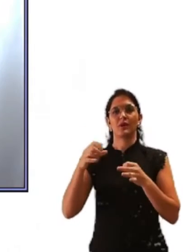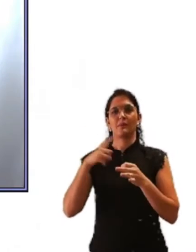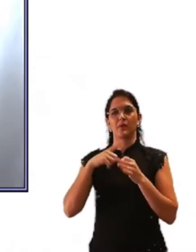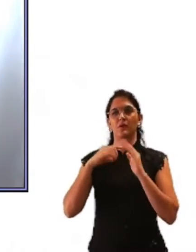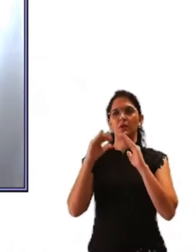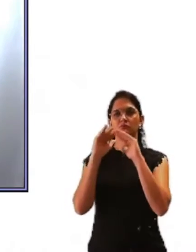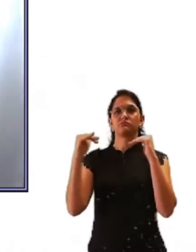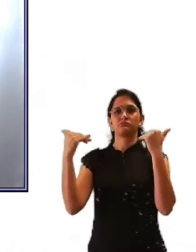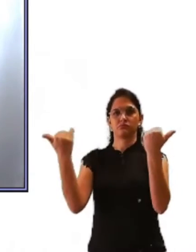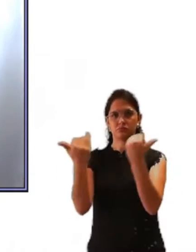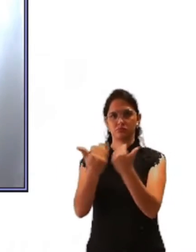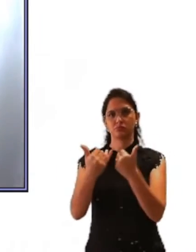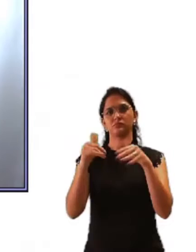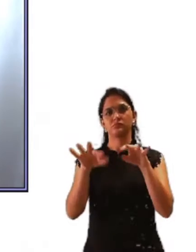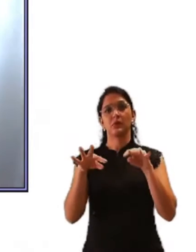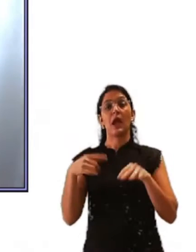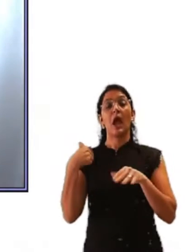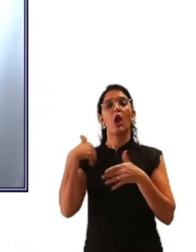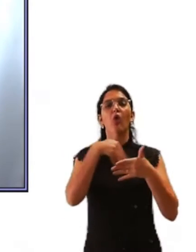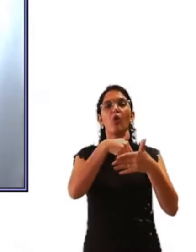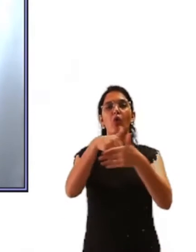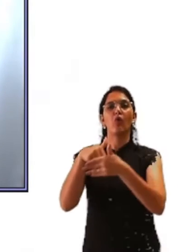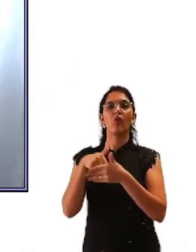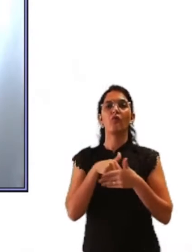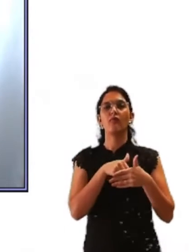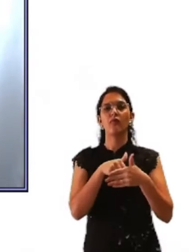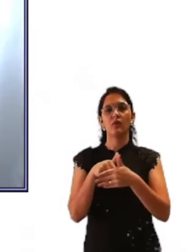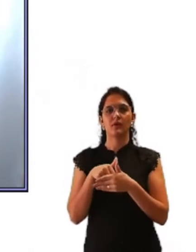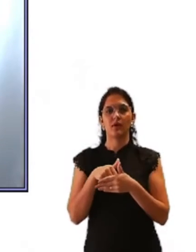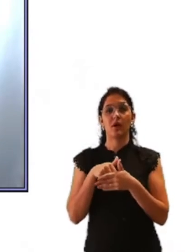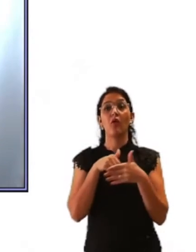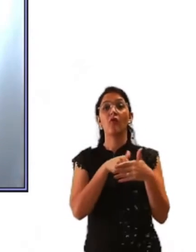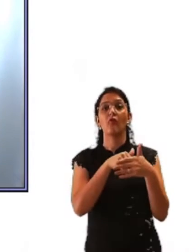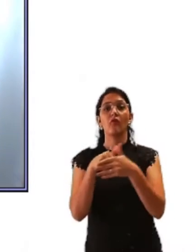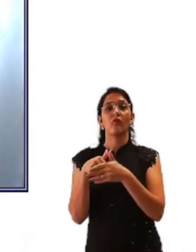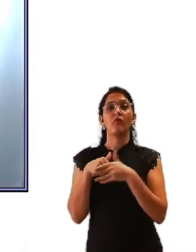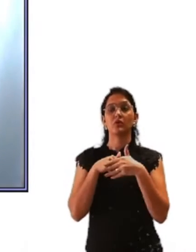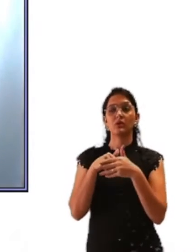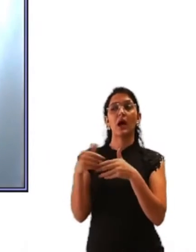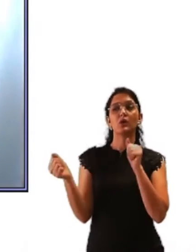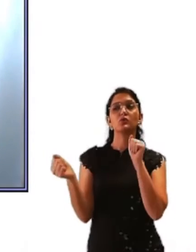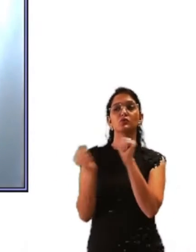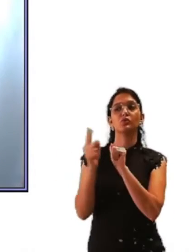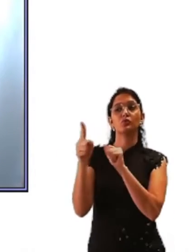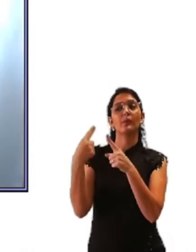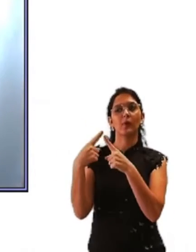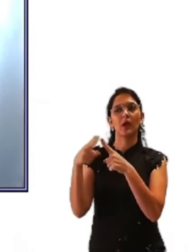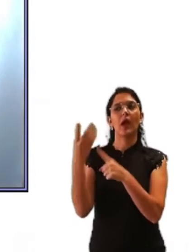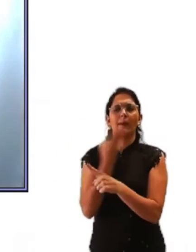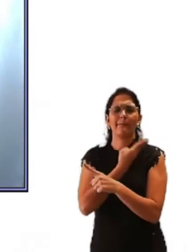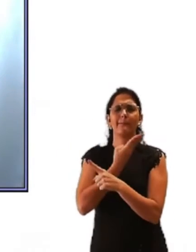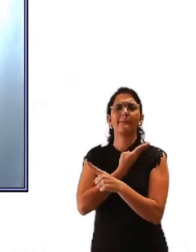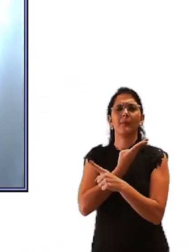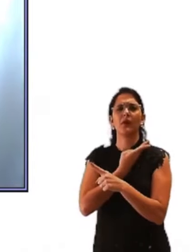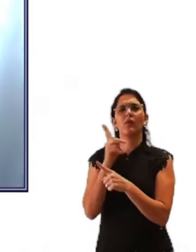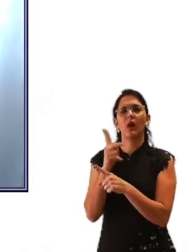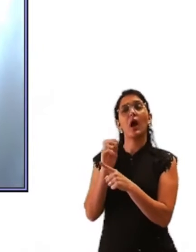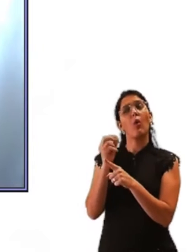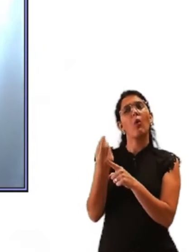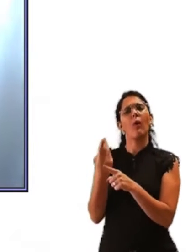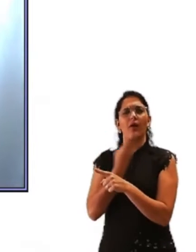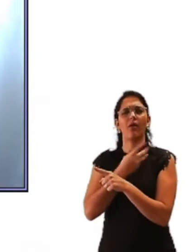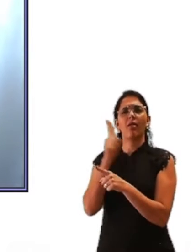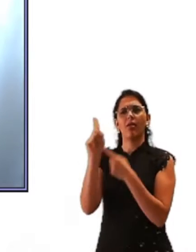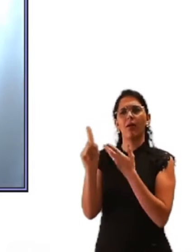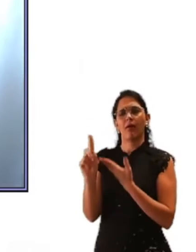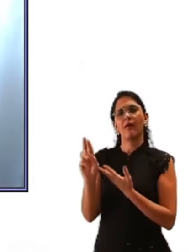votar ali de acordo com determinada pessoa, porque eu sou amigo dela, né? Ou porque ela me representa, ou porque